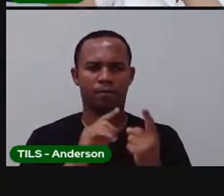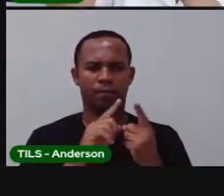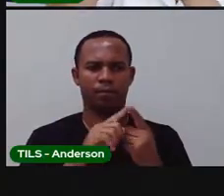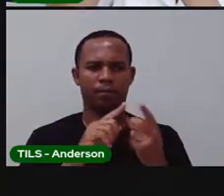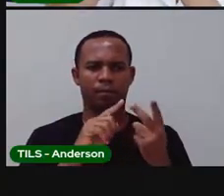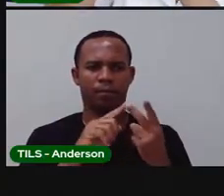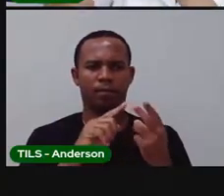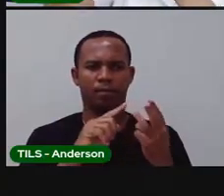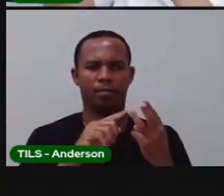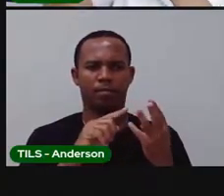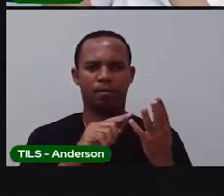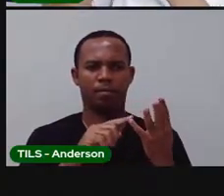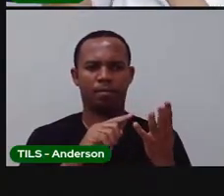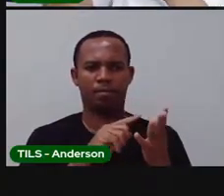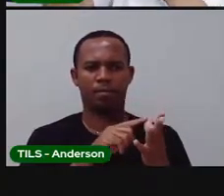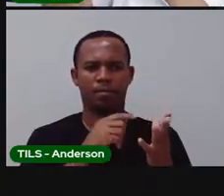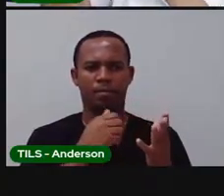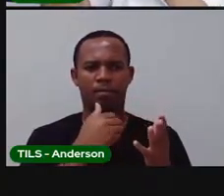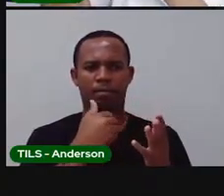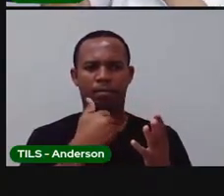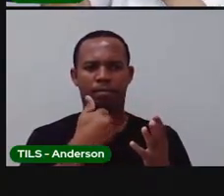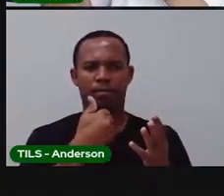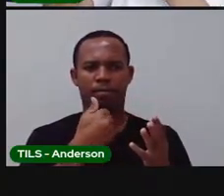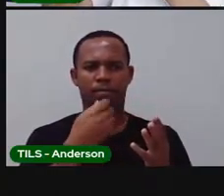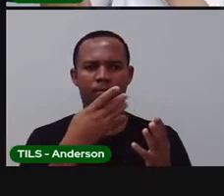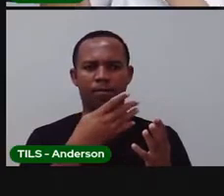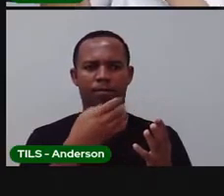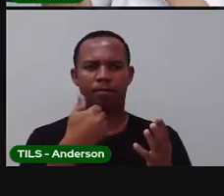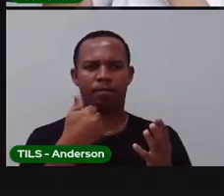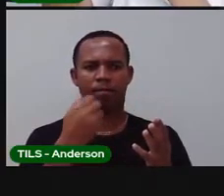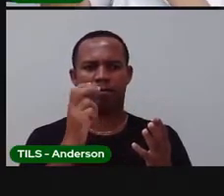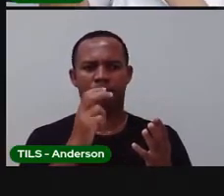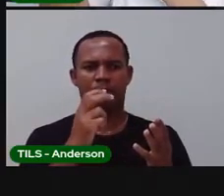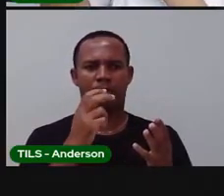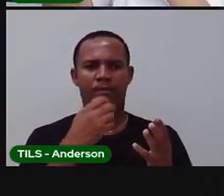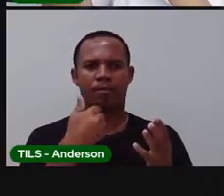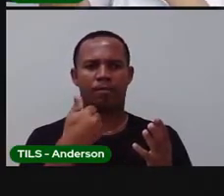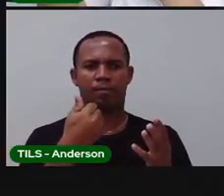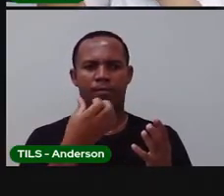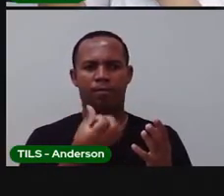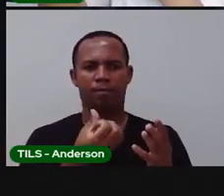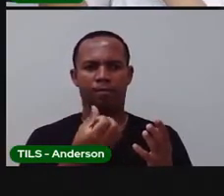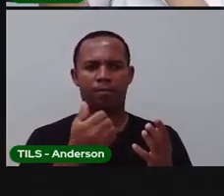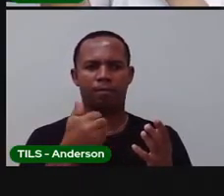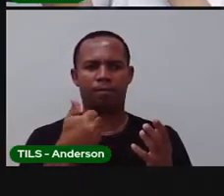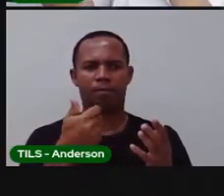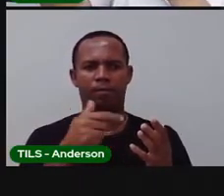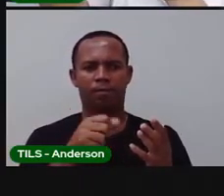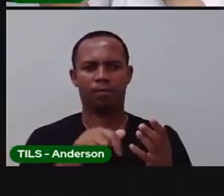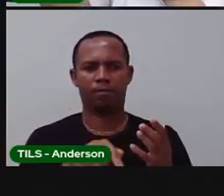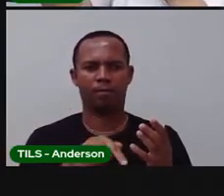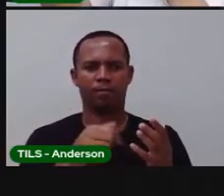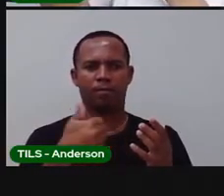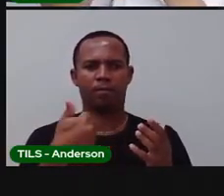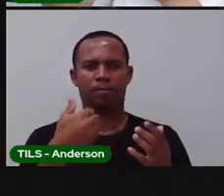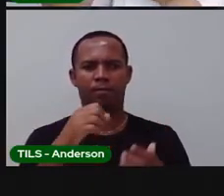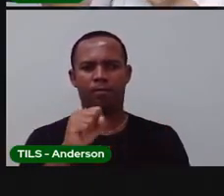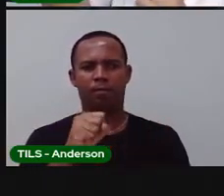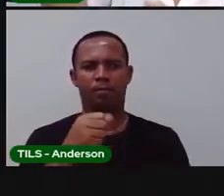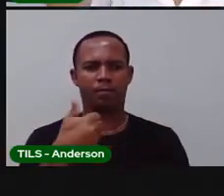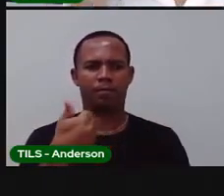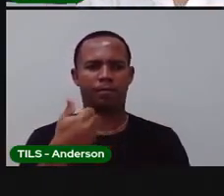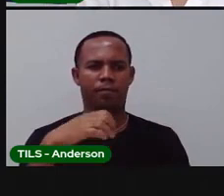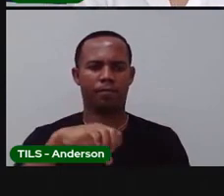11, 12, 13, 14, 15, 16, 17, 18,